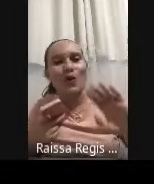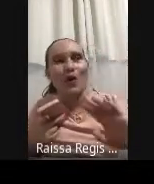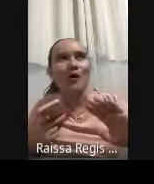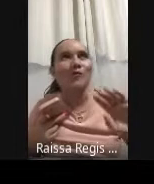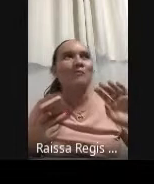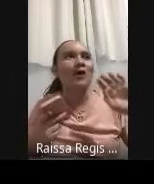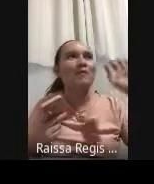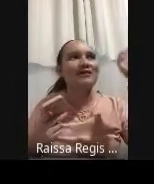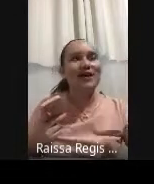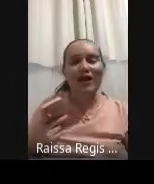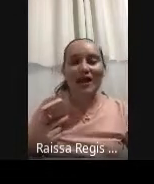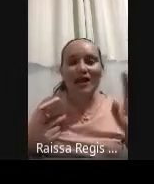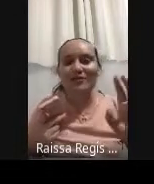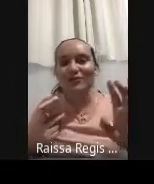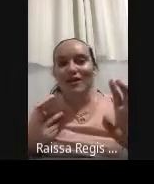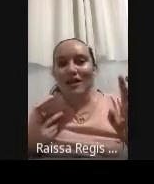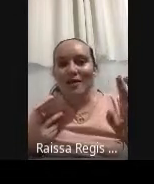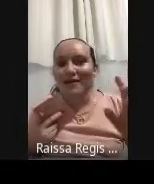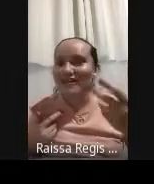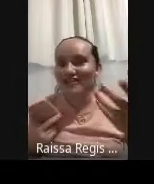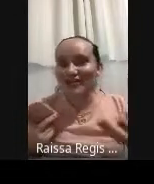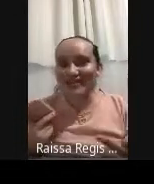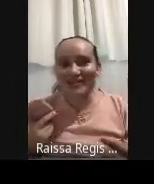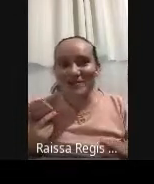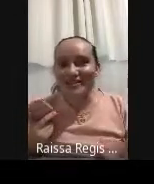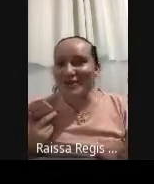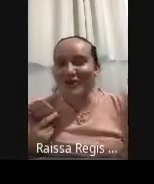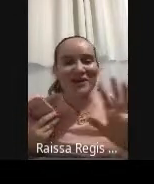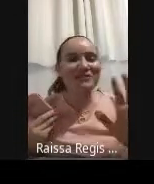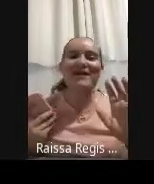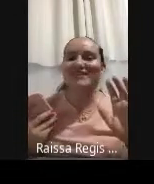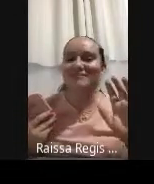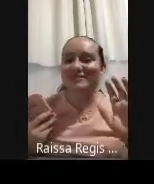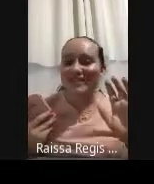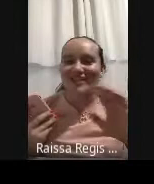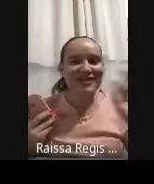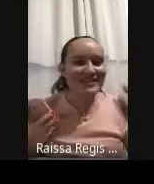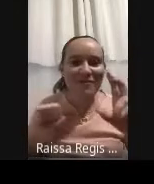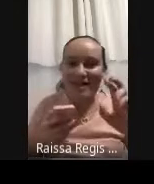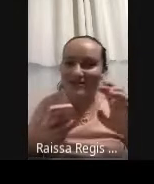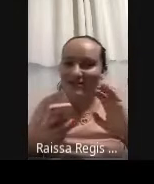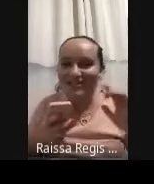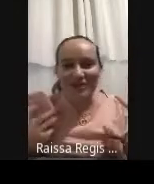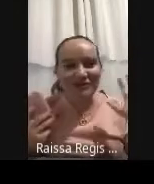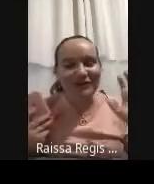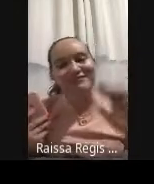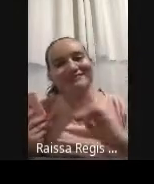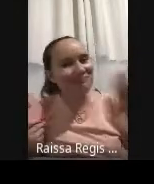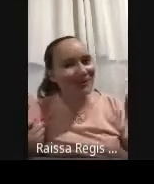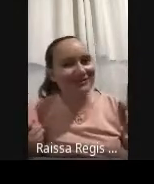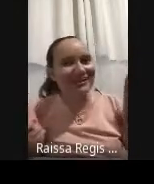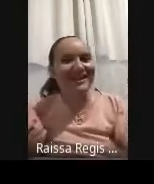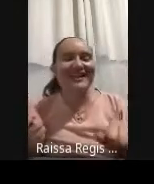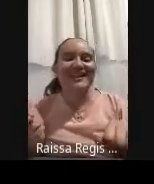seu corpo, palma para tal lado. Mas se a gente tem o desenho do Brasil, ficaria muito mais simples. É só desenhar o Brasil ali, tirar uma foto